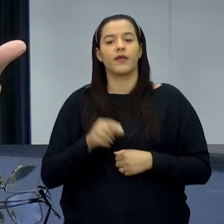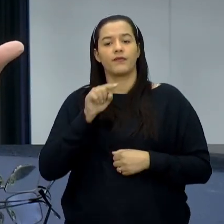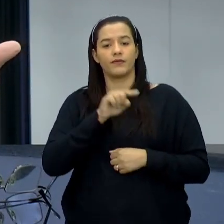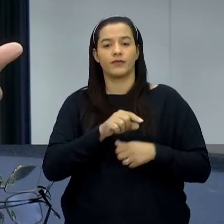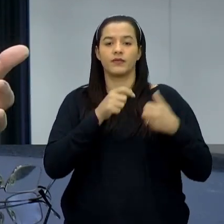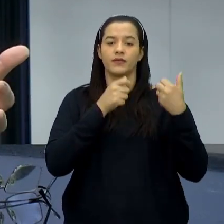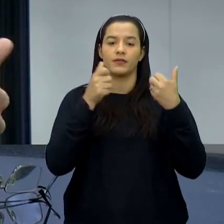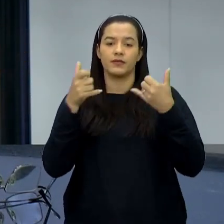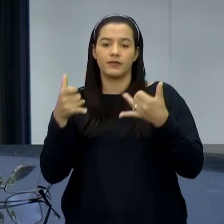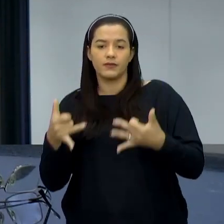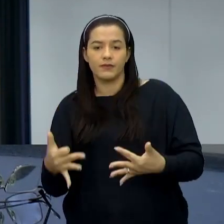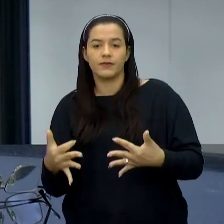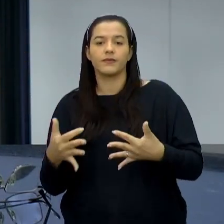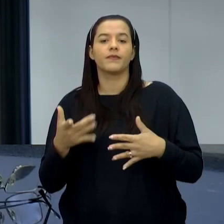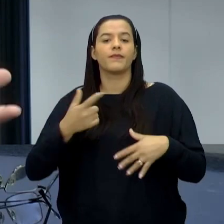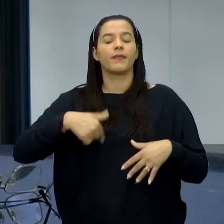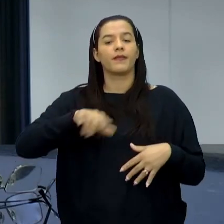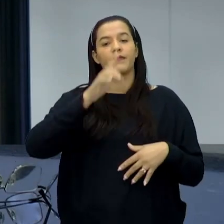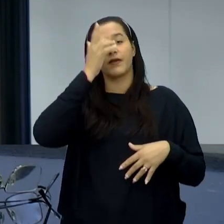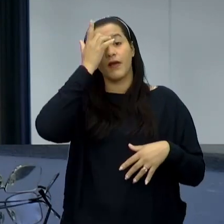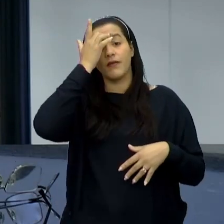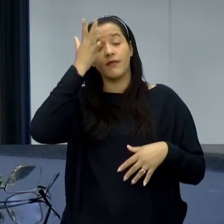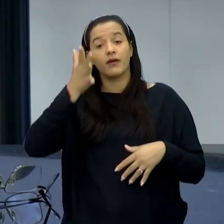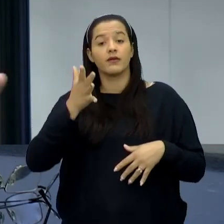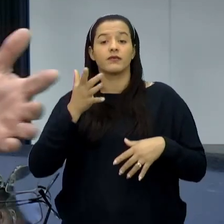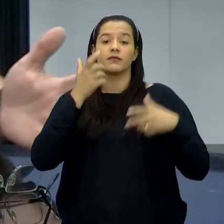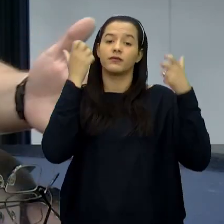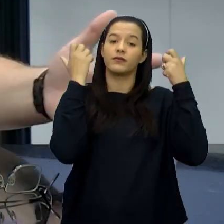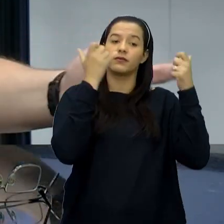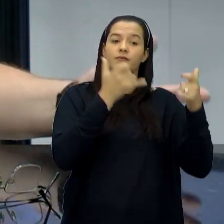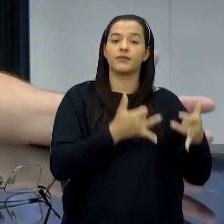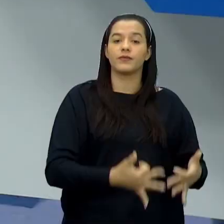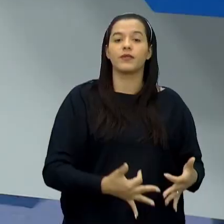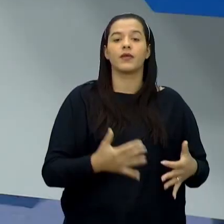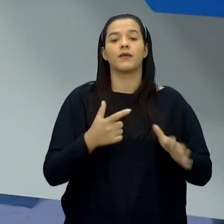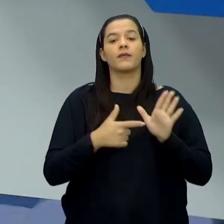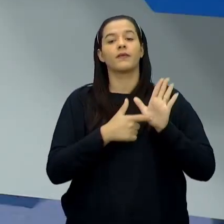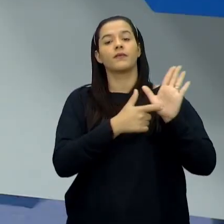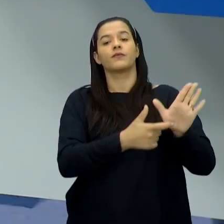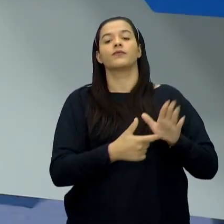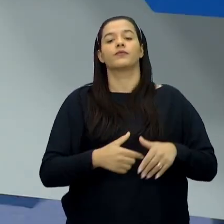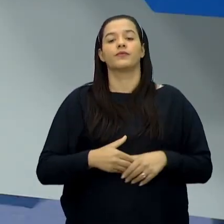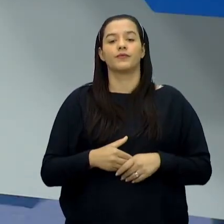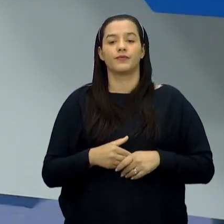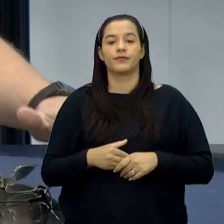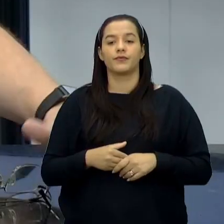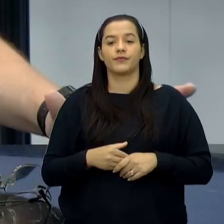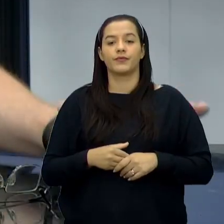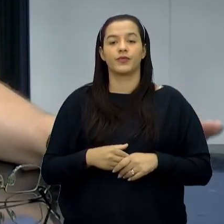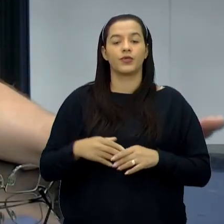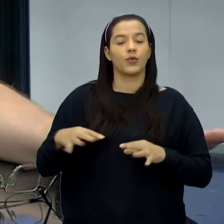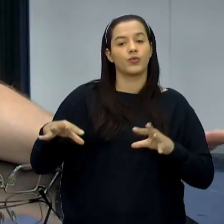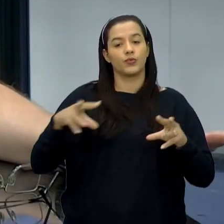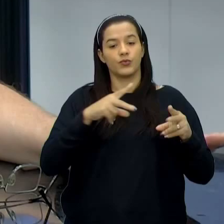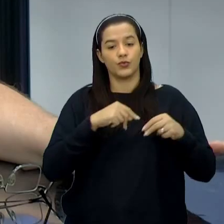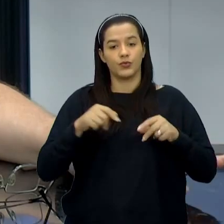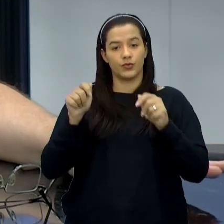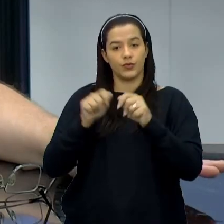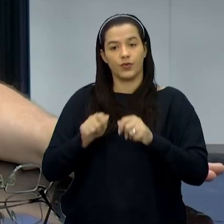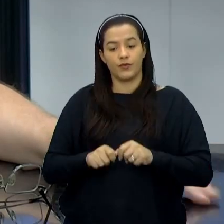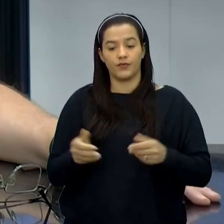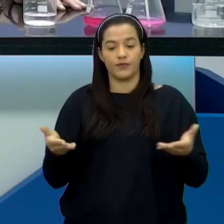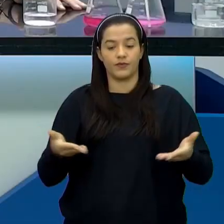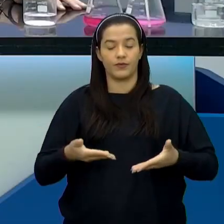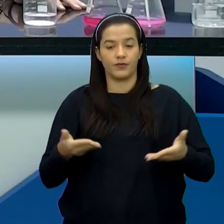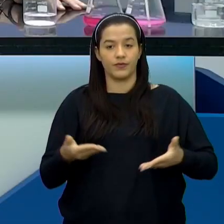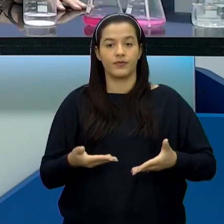explica a teoria, fica mais fácil você explicar a teoria fazendo a uma demonstração. prática, né? Isso tudo que eu fiz aqui,